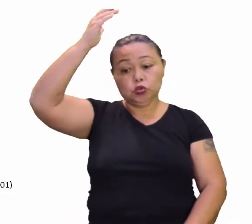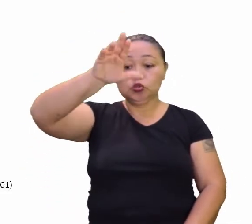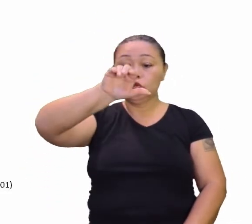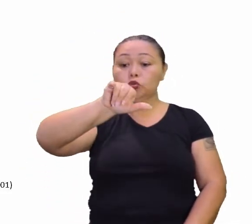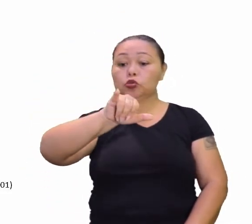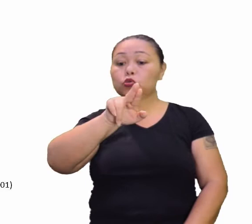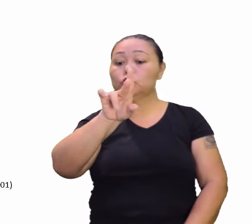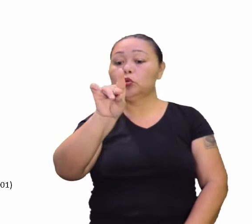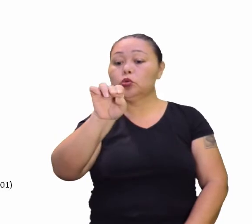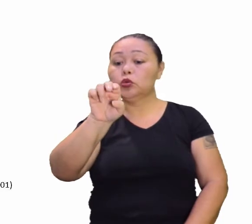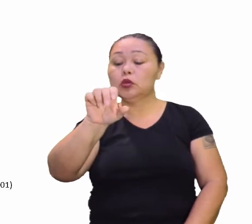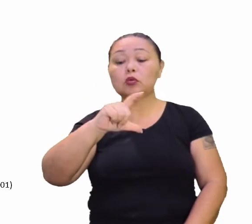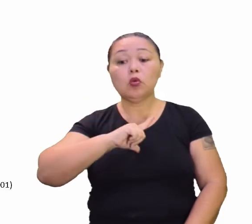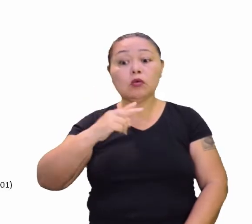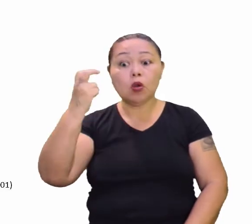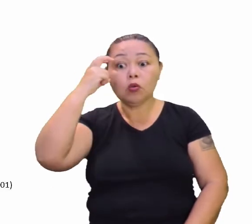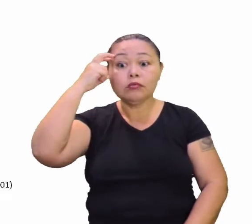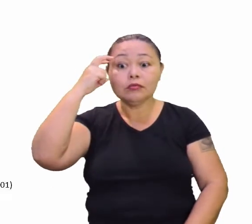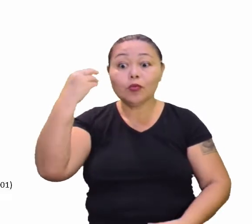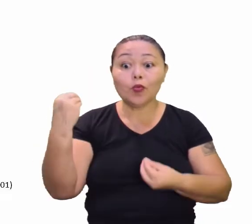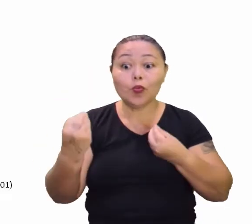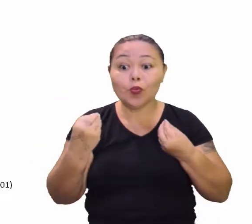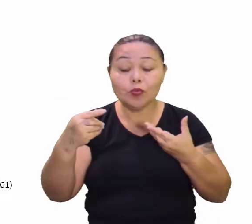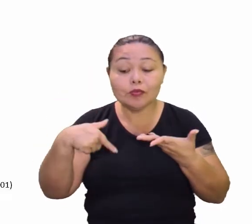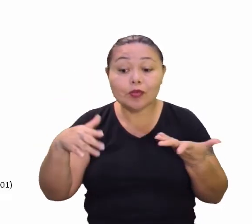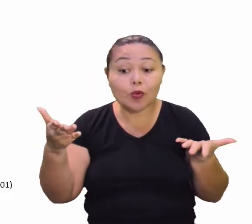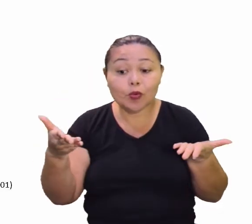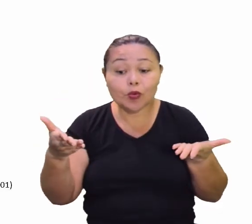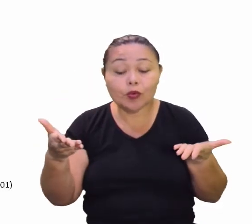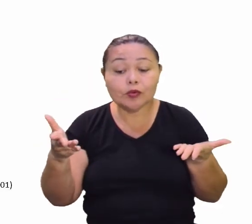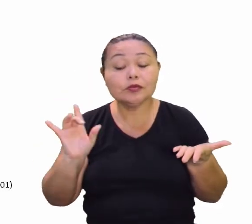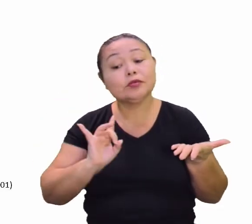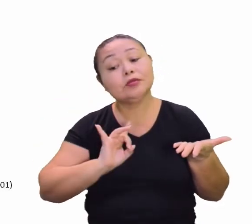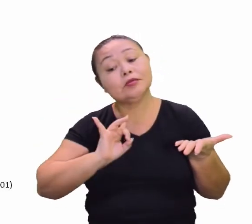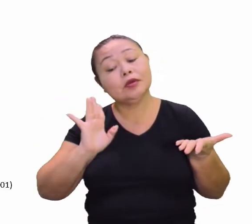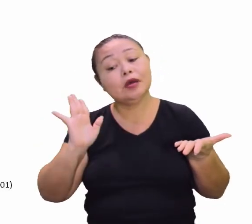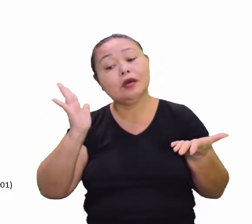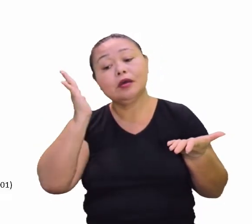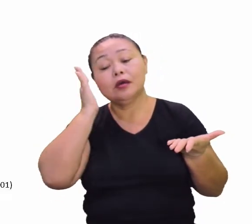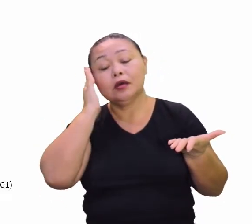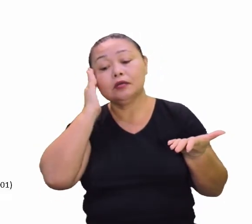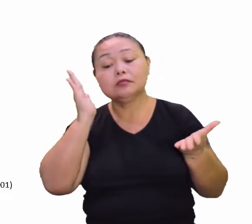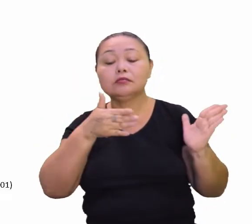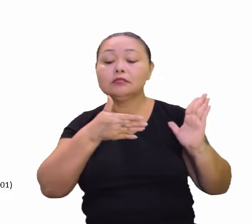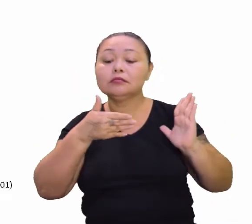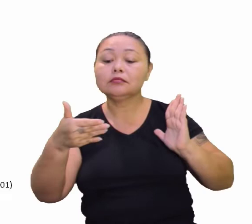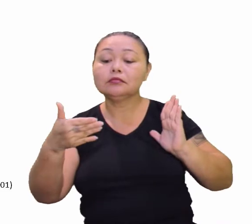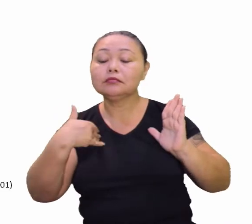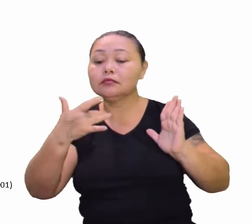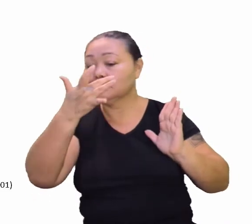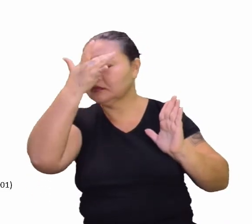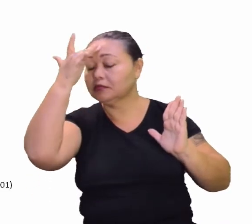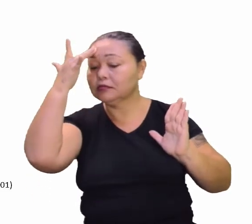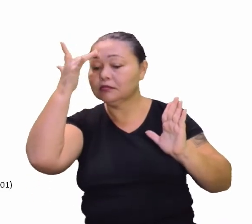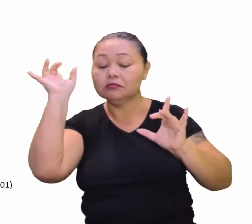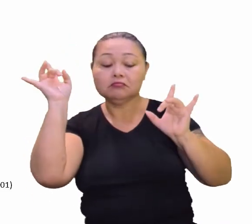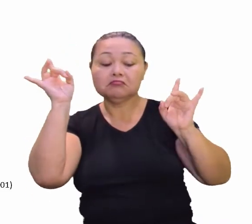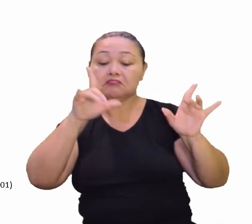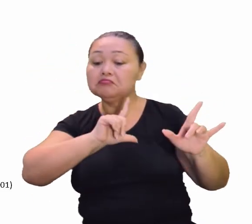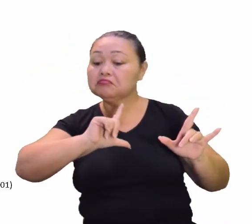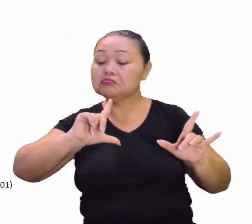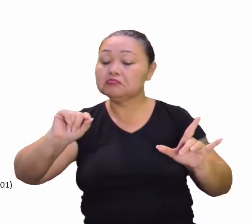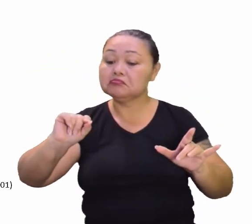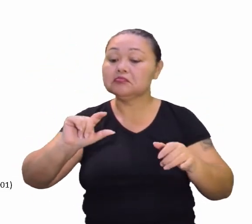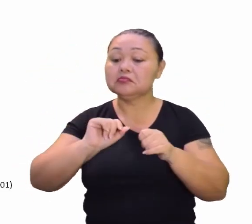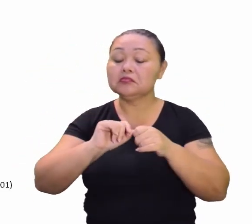aqui. Como não seria a nossa cultura hoje, Rogério? É isso? Só que nós sabemos que foi um ciclo e que as pessoas todas foram embora. Se